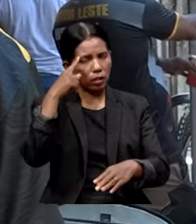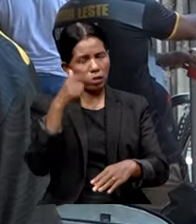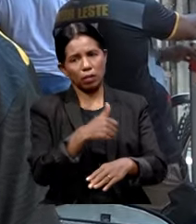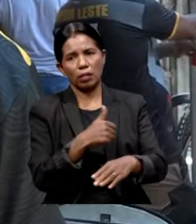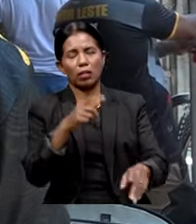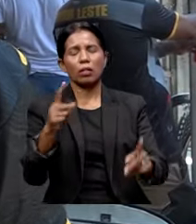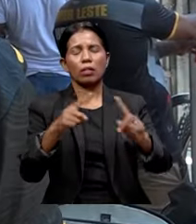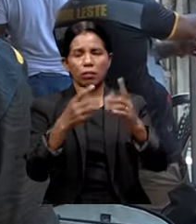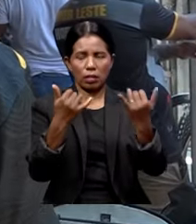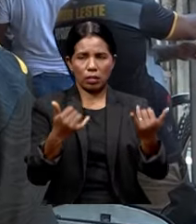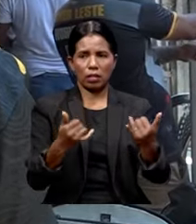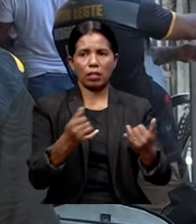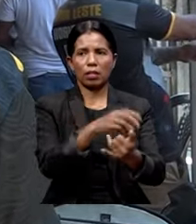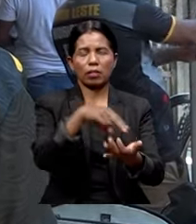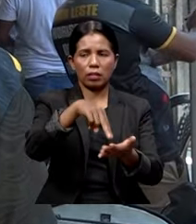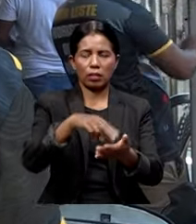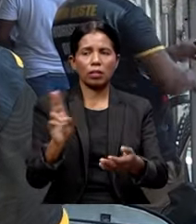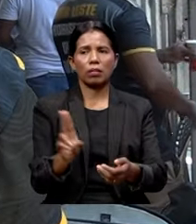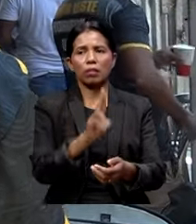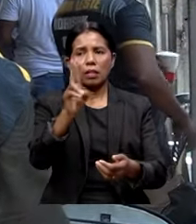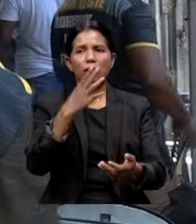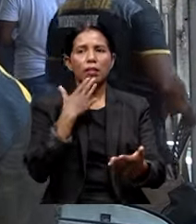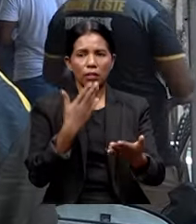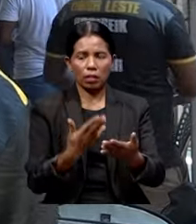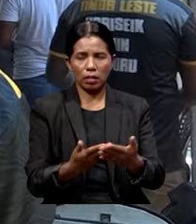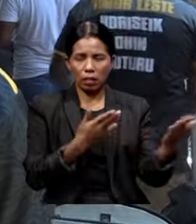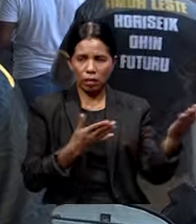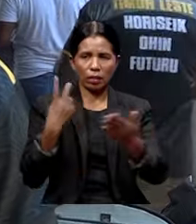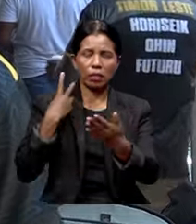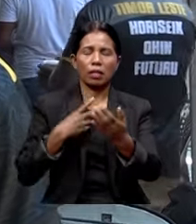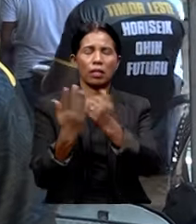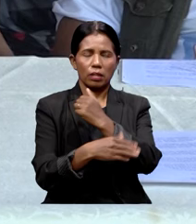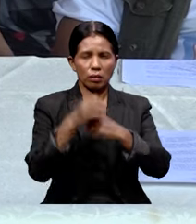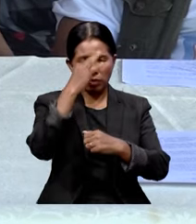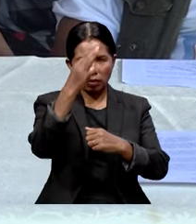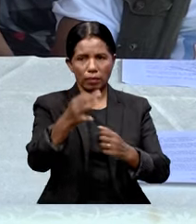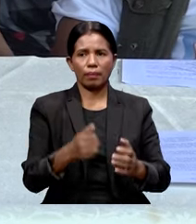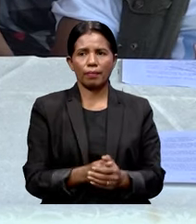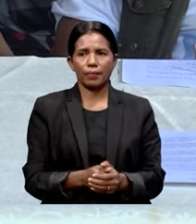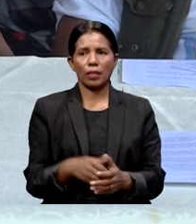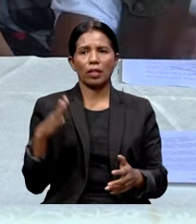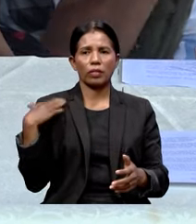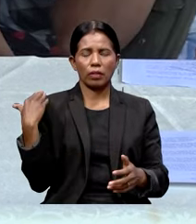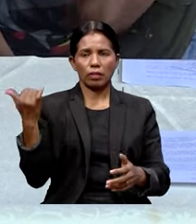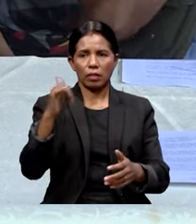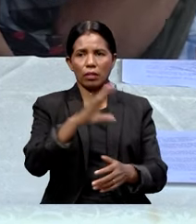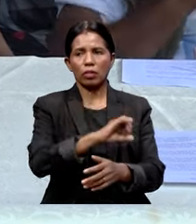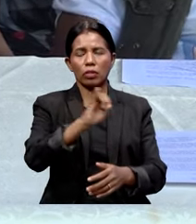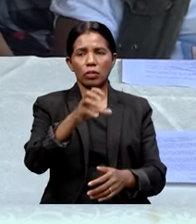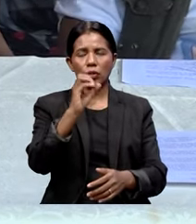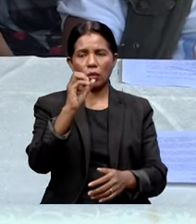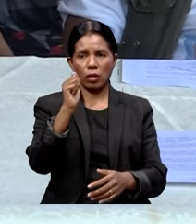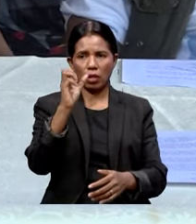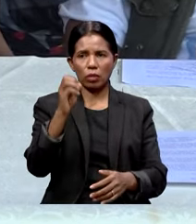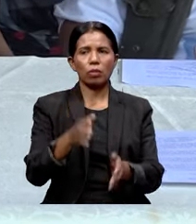mas correr lá para a tu criar na fatia unidade da para tu lori tenera ini bawa ini. Dan ini makov. Ia sorin seluk joven resistensia jong soke husu